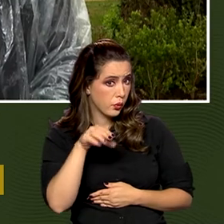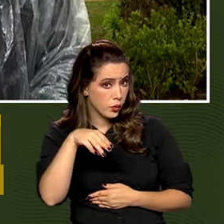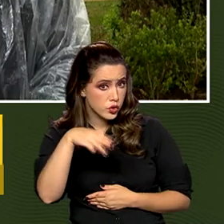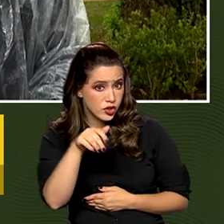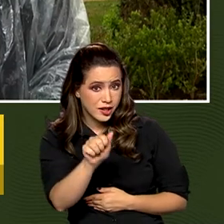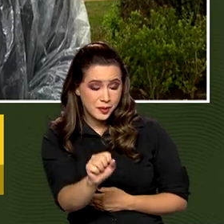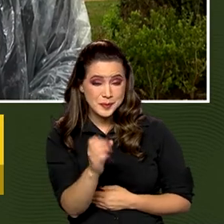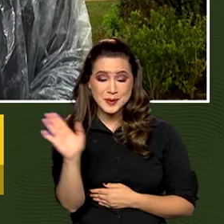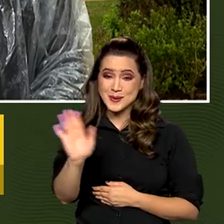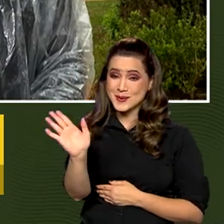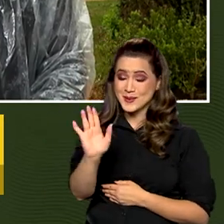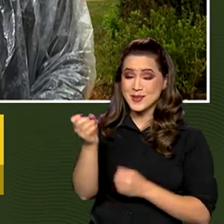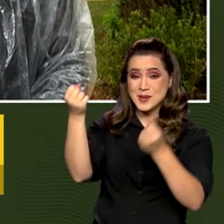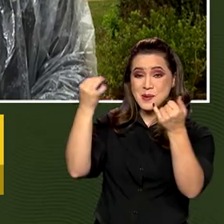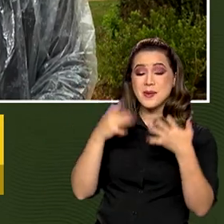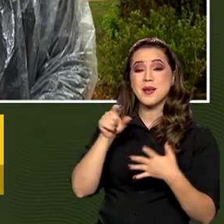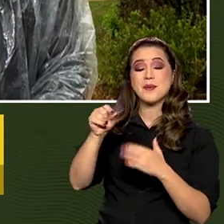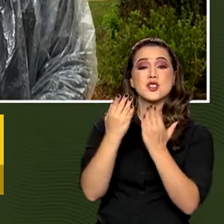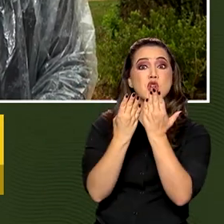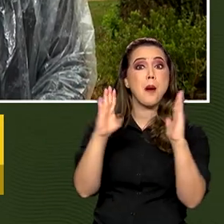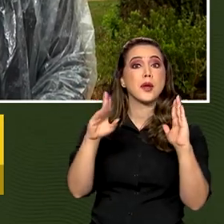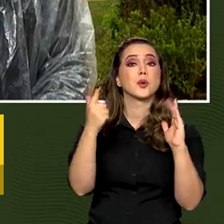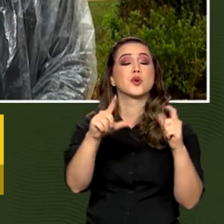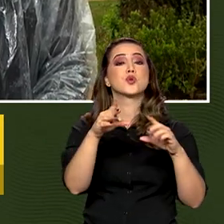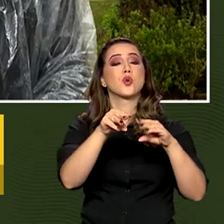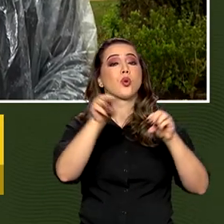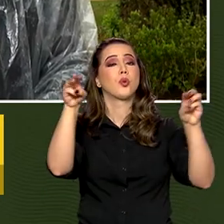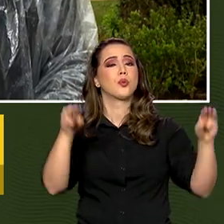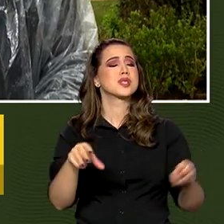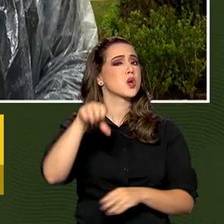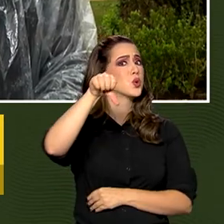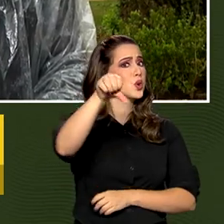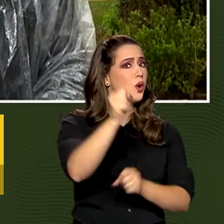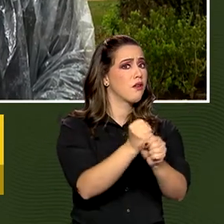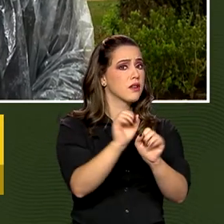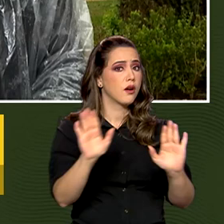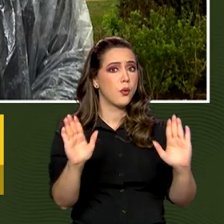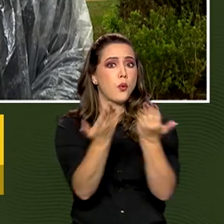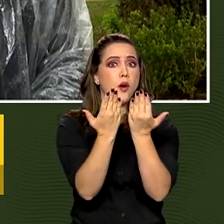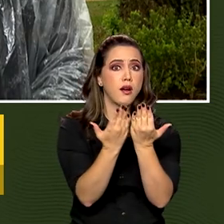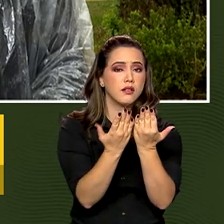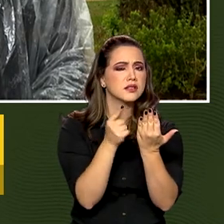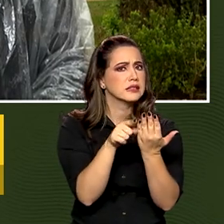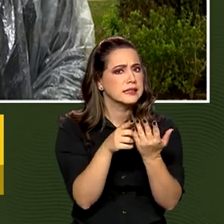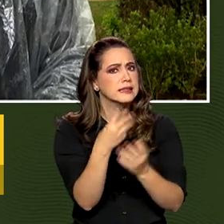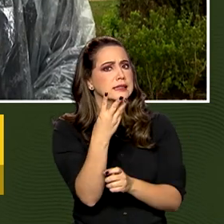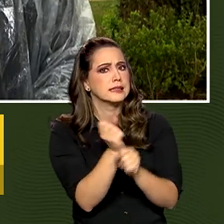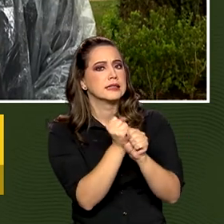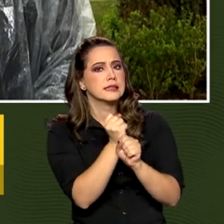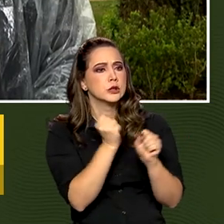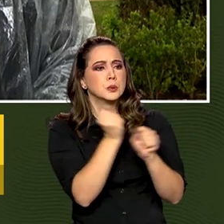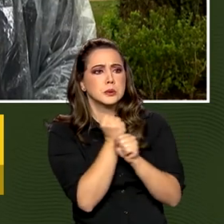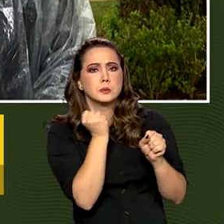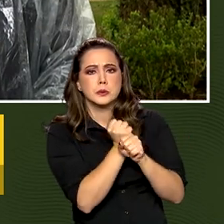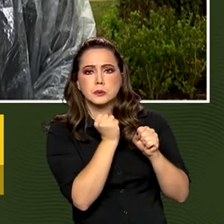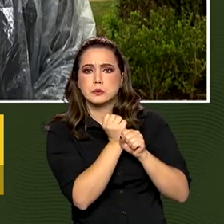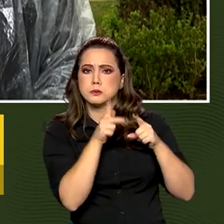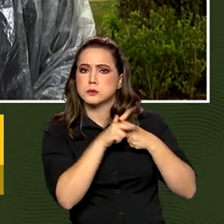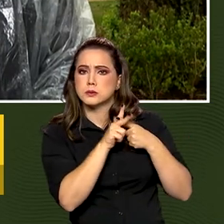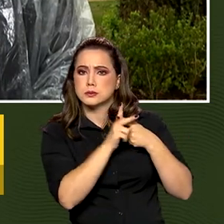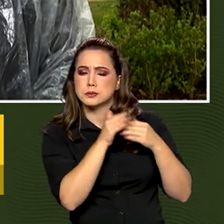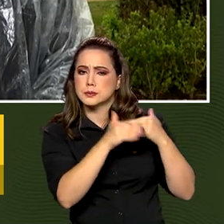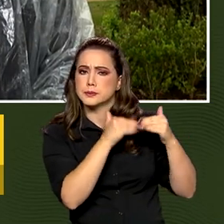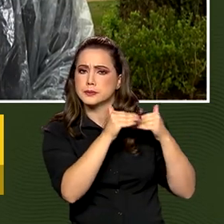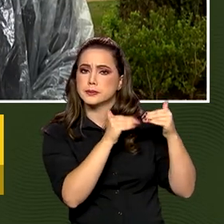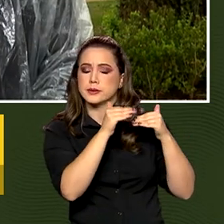gente como é que foi, né, essa reabertura depois de 9 anos fechado, depois de quase 3 anos de restauração. É isso mesmo, Dimas?